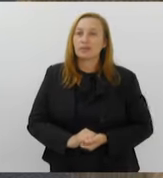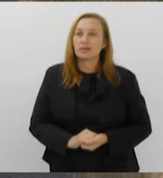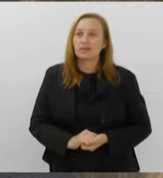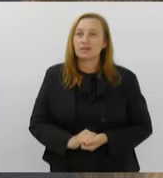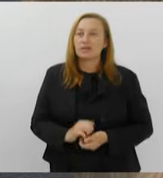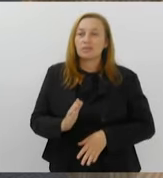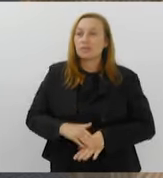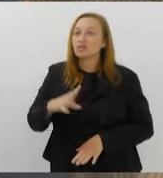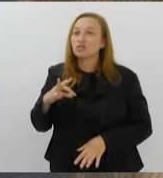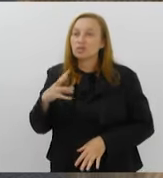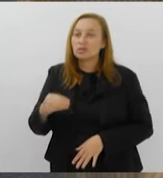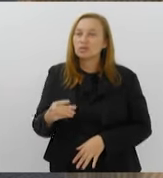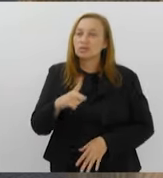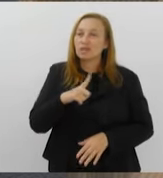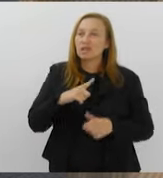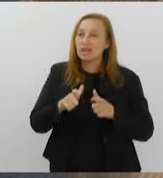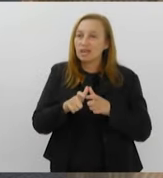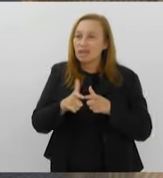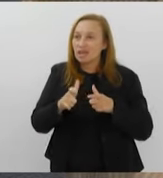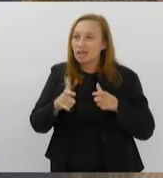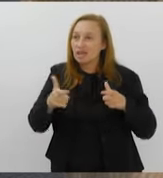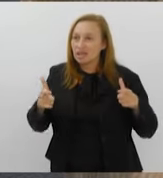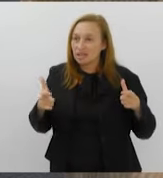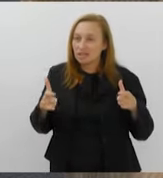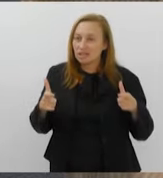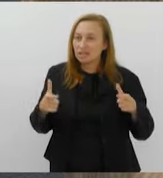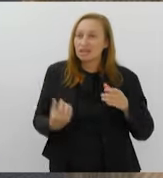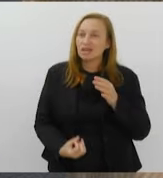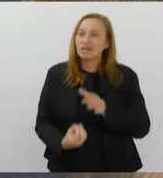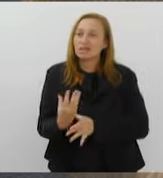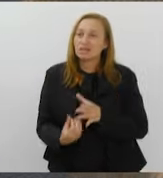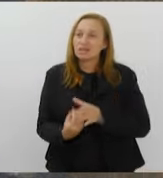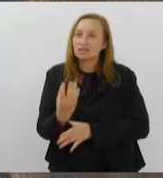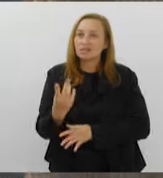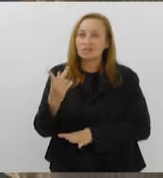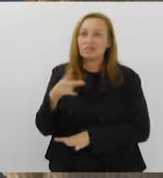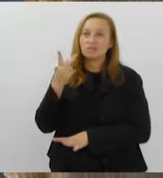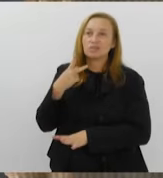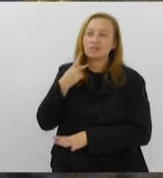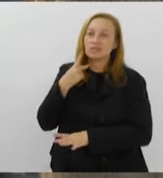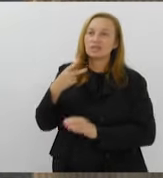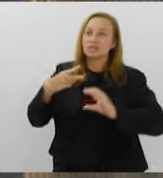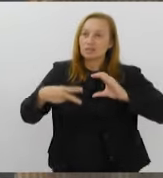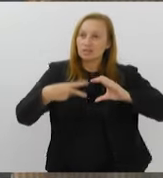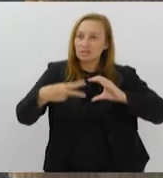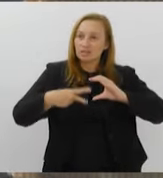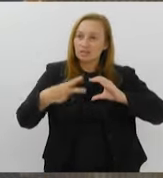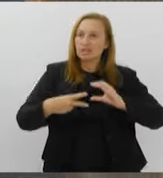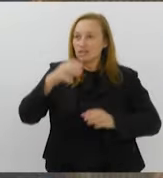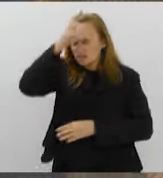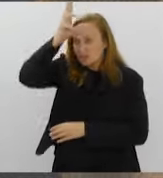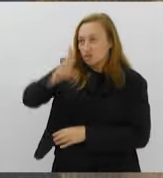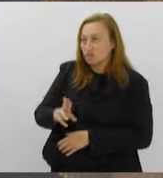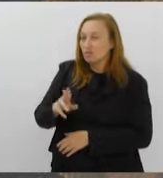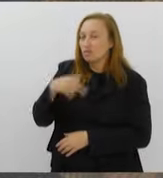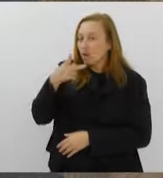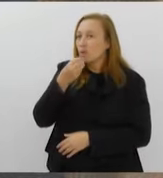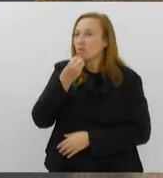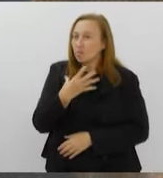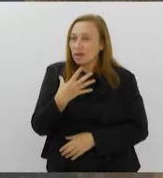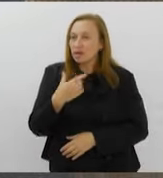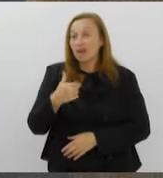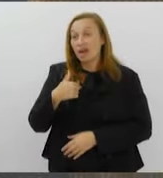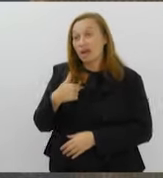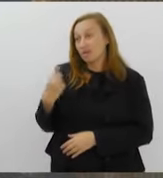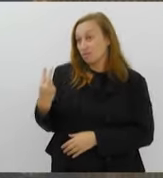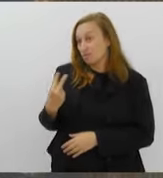mais do que isso, a gente tem ampliado a criação das procuradorias nas câmaras municipais. Tia Ju colocou bem aqui. E eu e tia